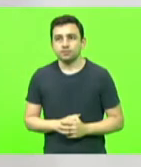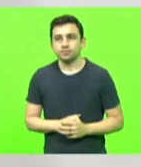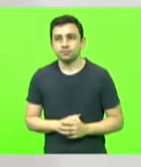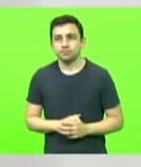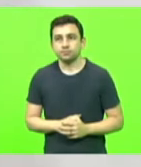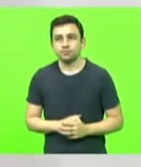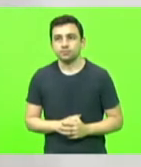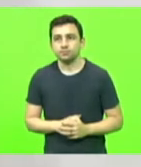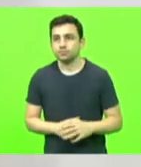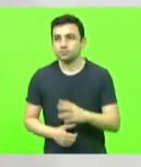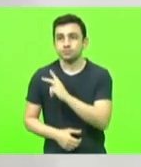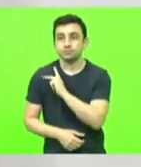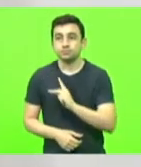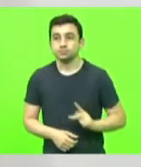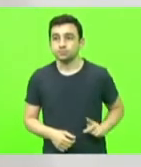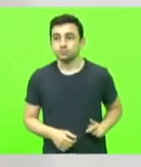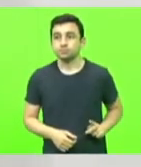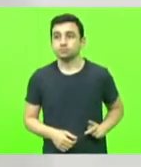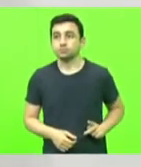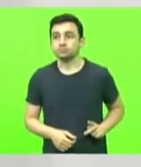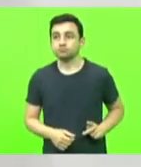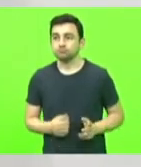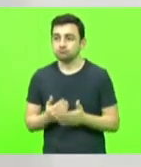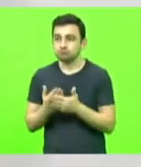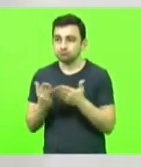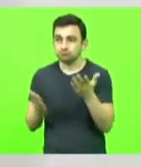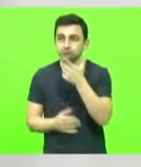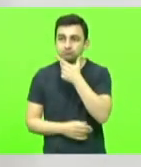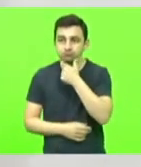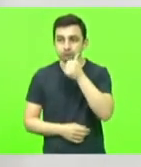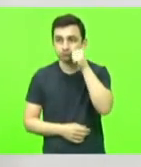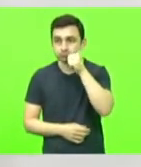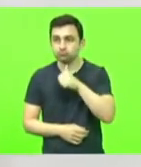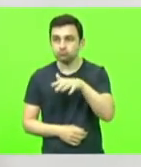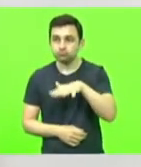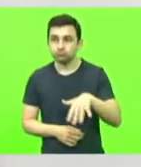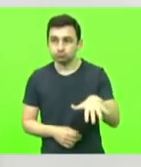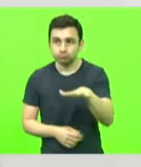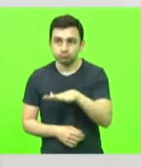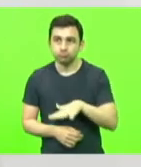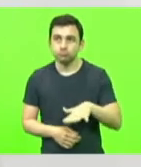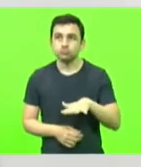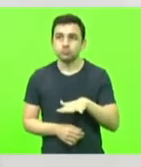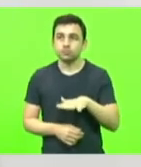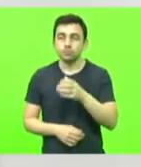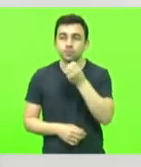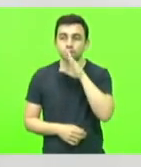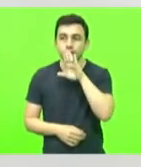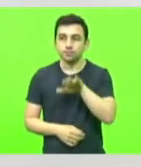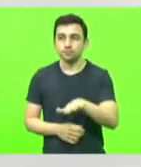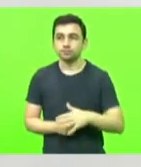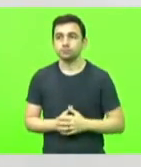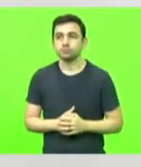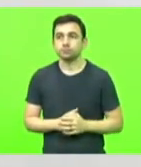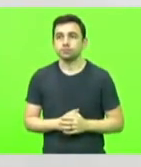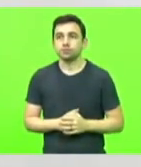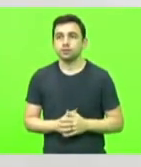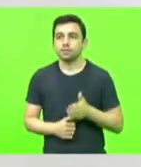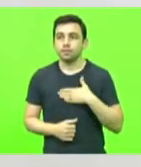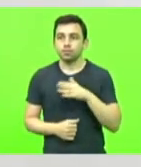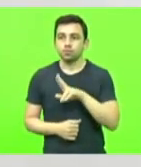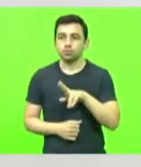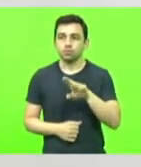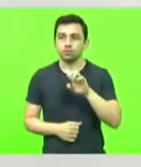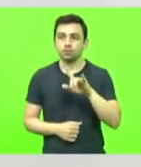Senhor presidente, senhores e senhoras da mesa, excelentíssimos deputados e deputadas, boa tarde. Meu nome é Elton